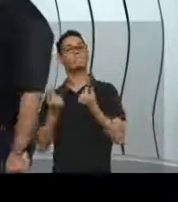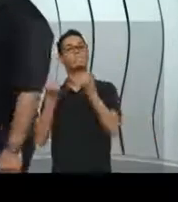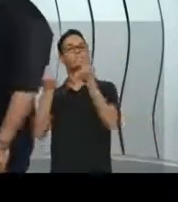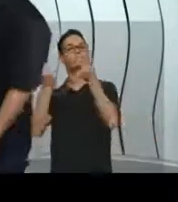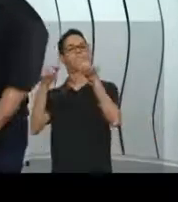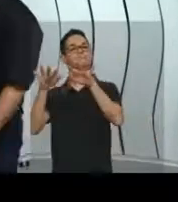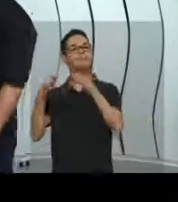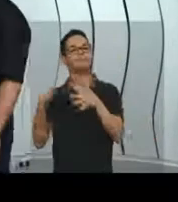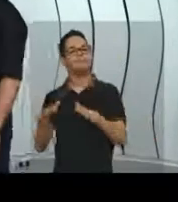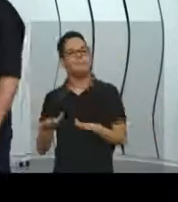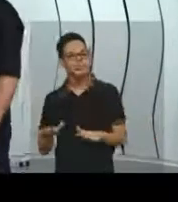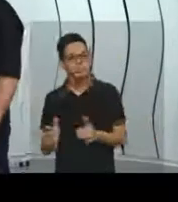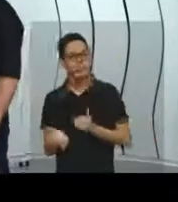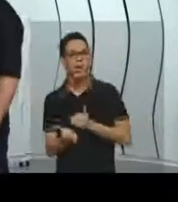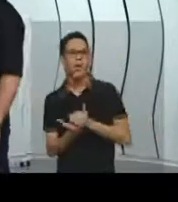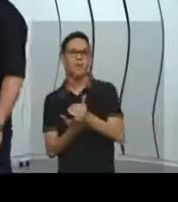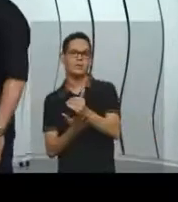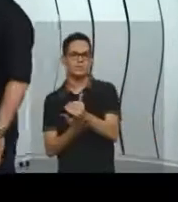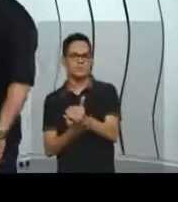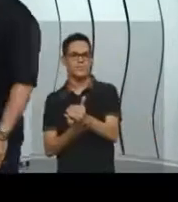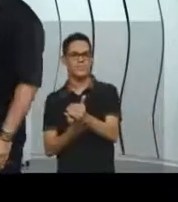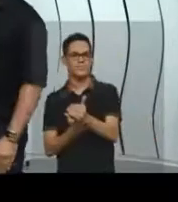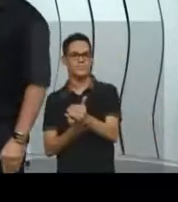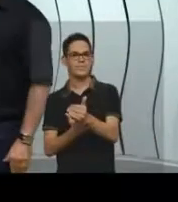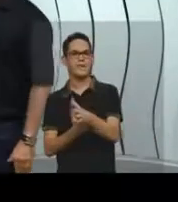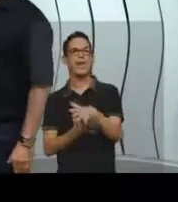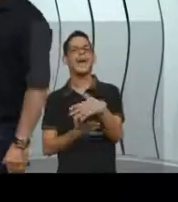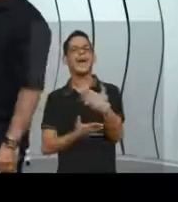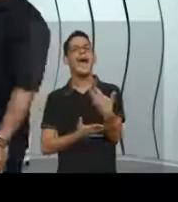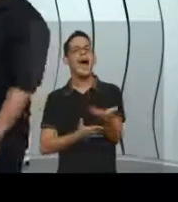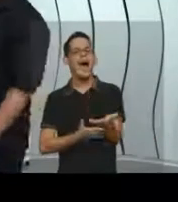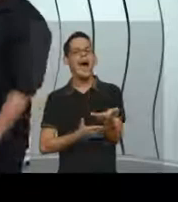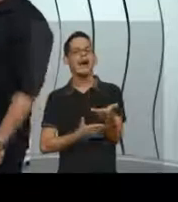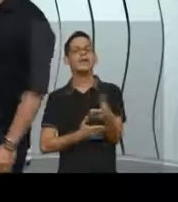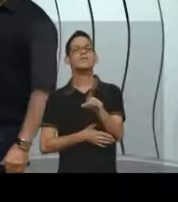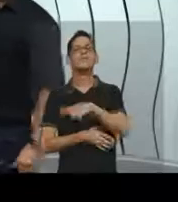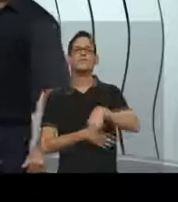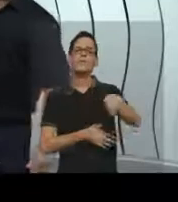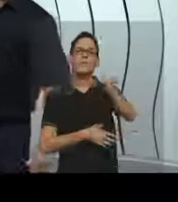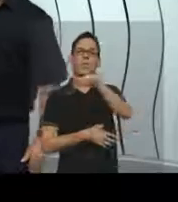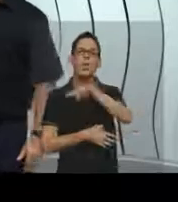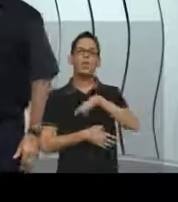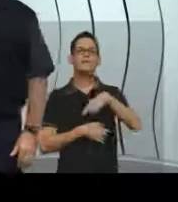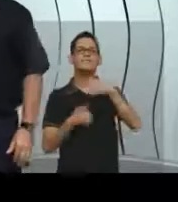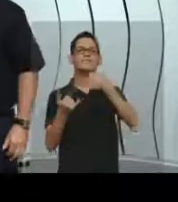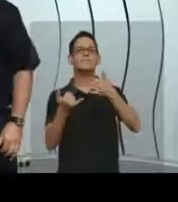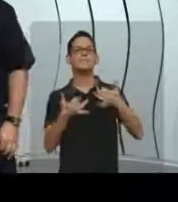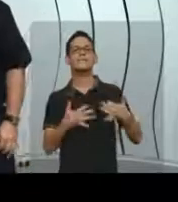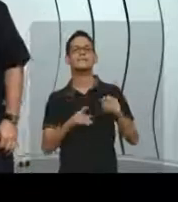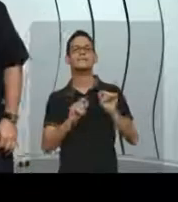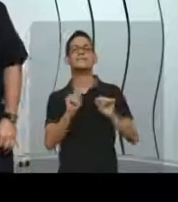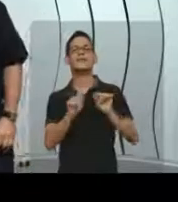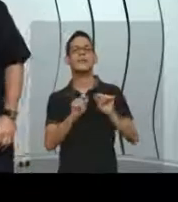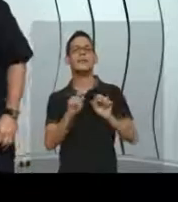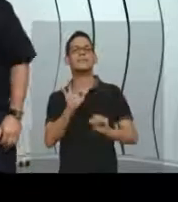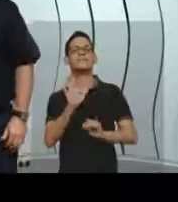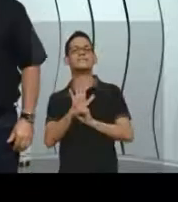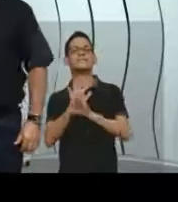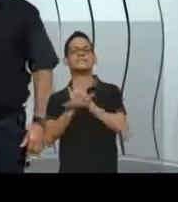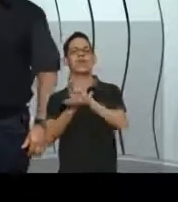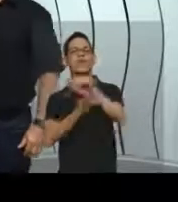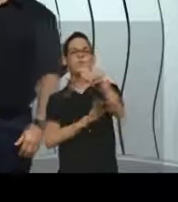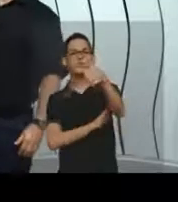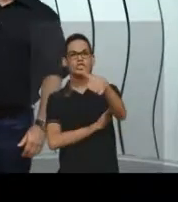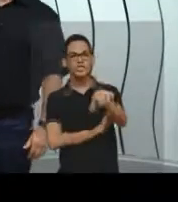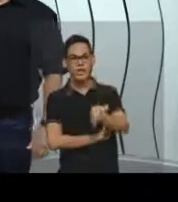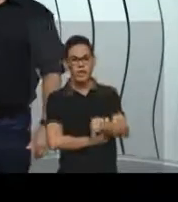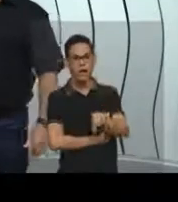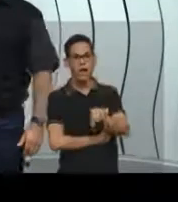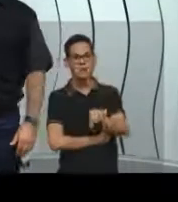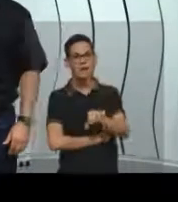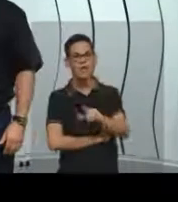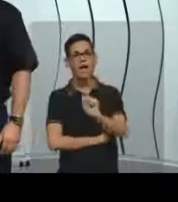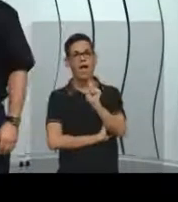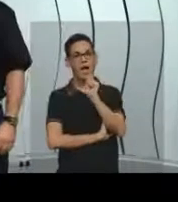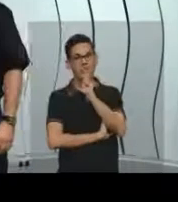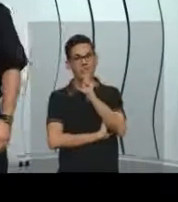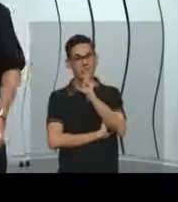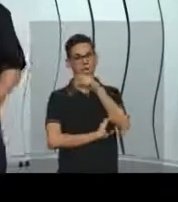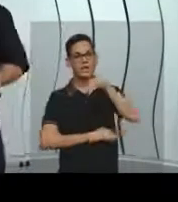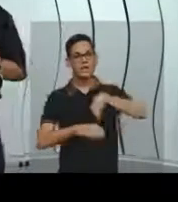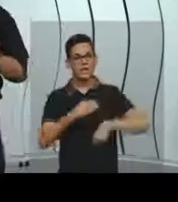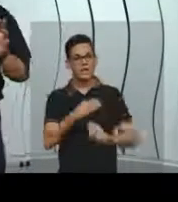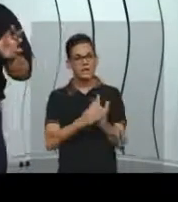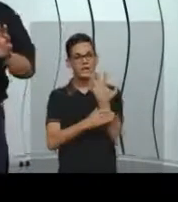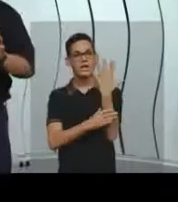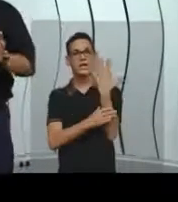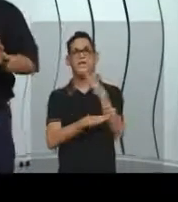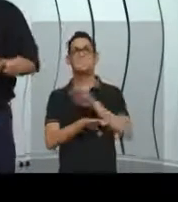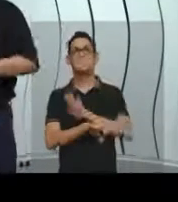assim que o ciclo da cana-de-açúcar se encerra no século XIX. Tá? Depois do ciclo da